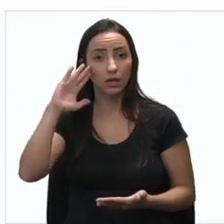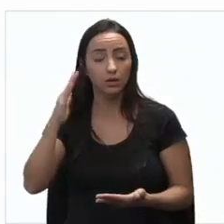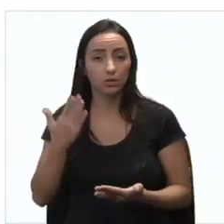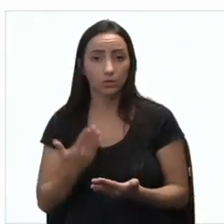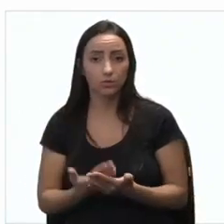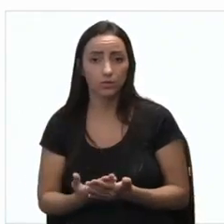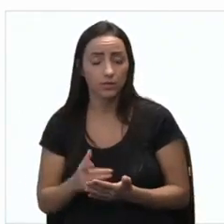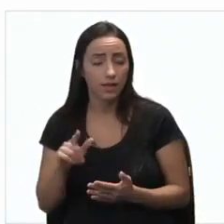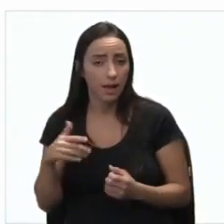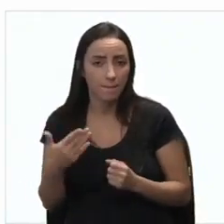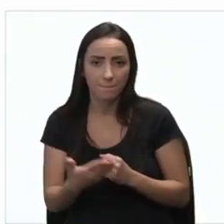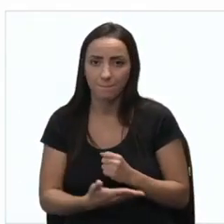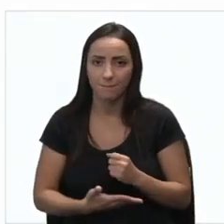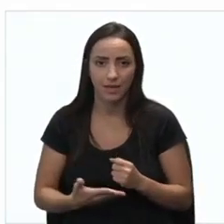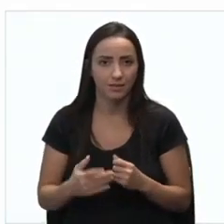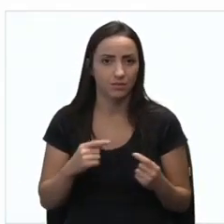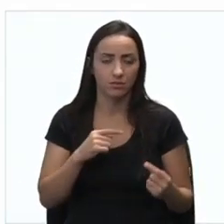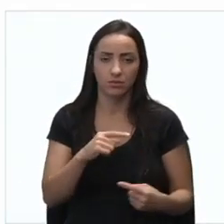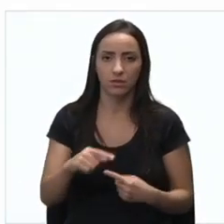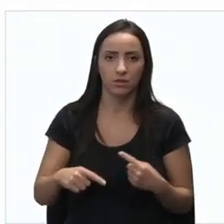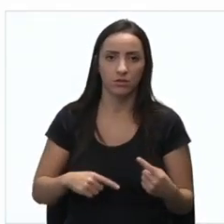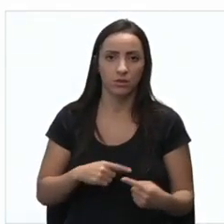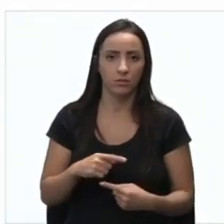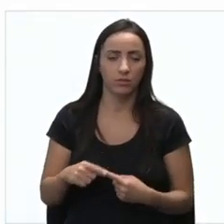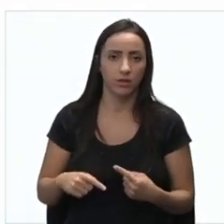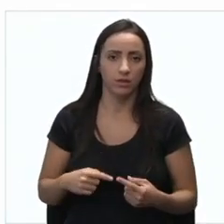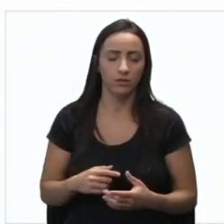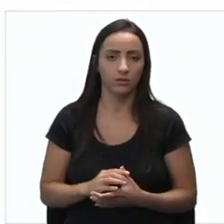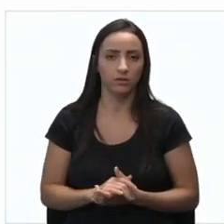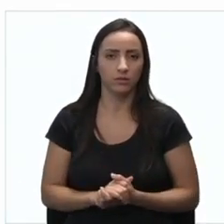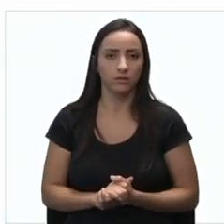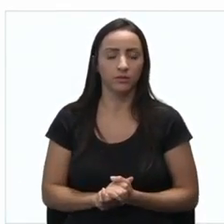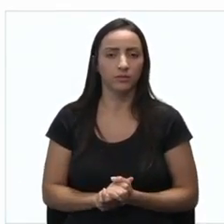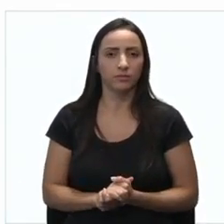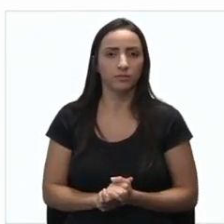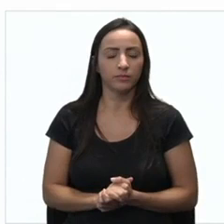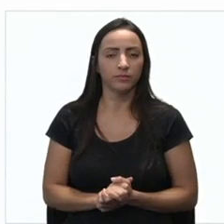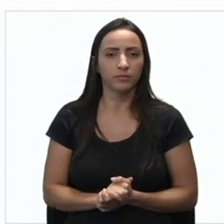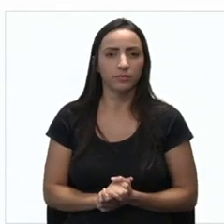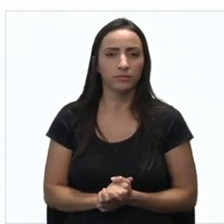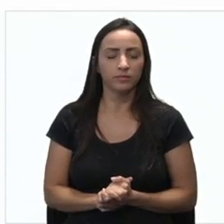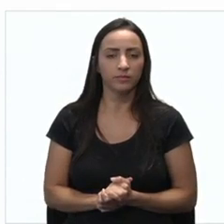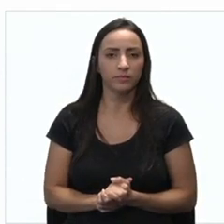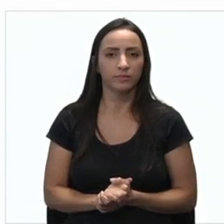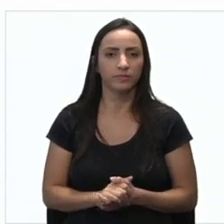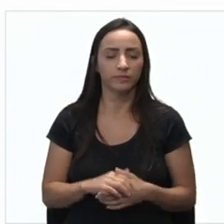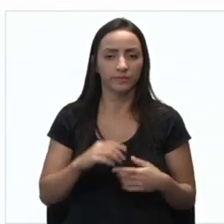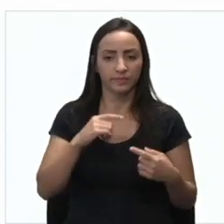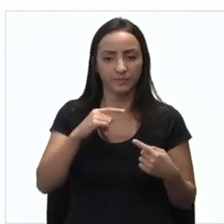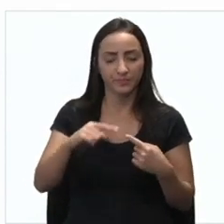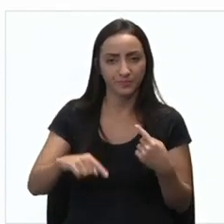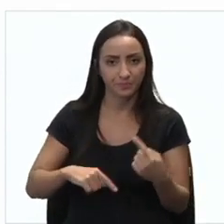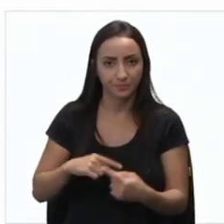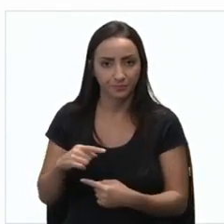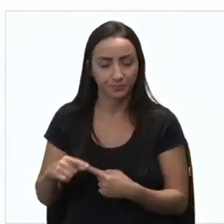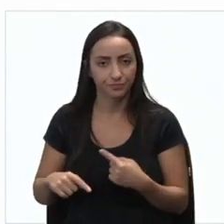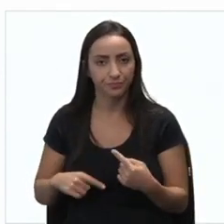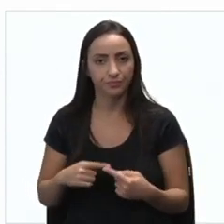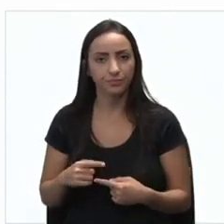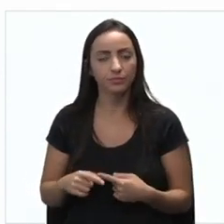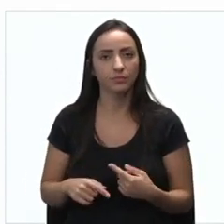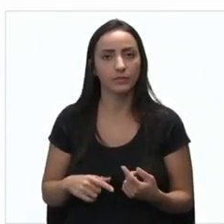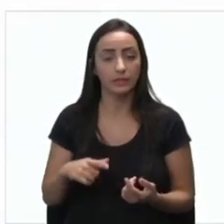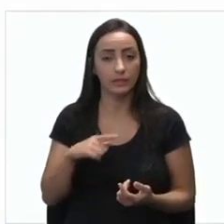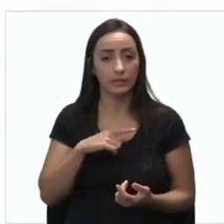deve ser a base dos relacionamentos seguros. Os relacionamentos que se desenvolvem em